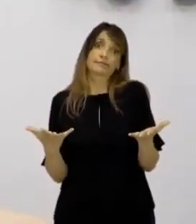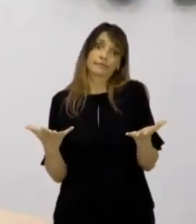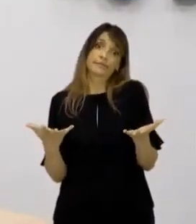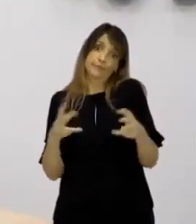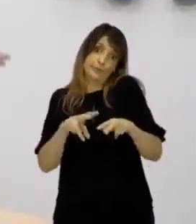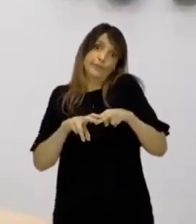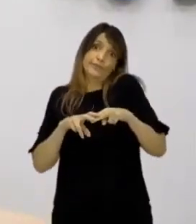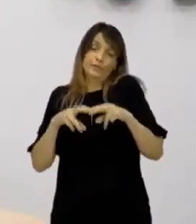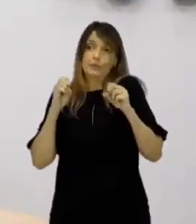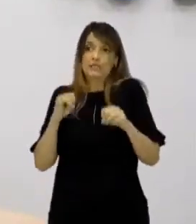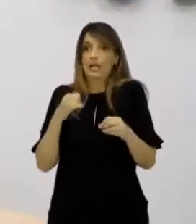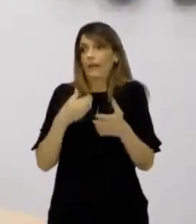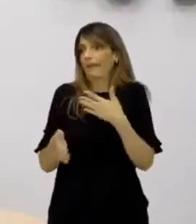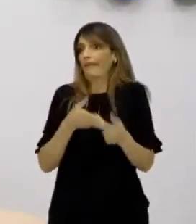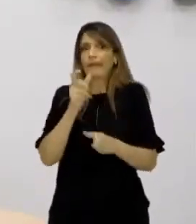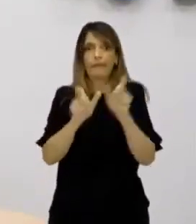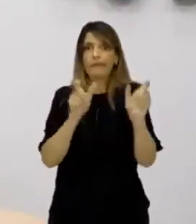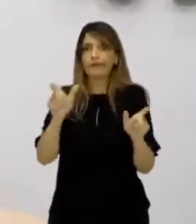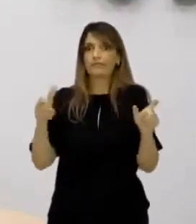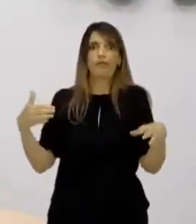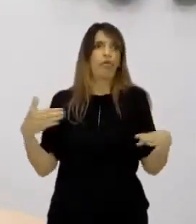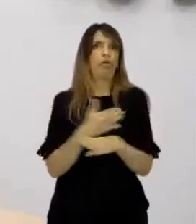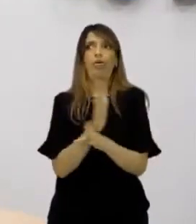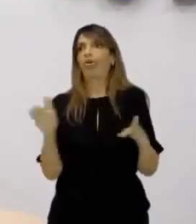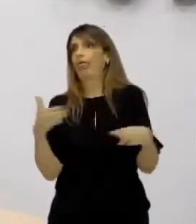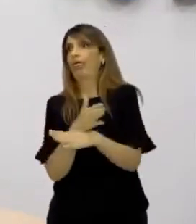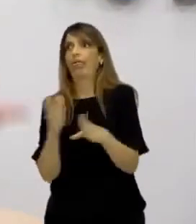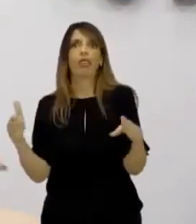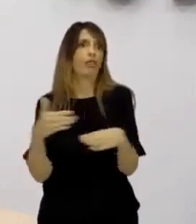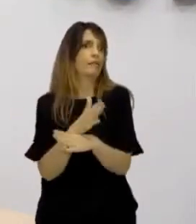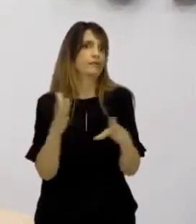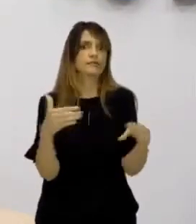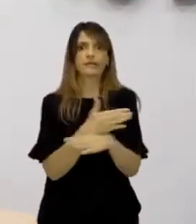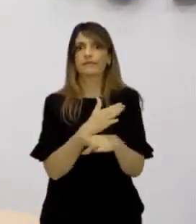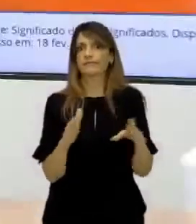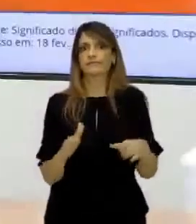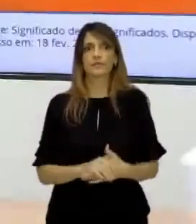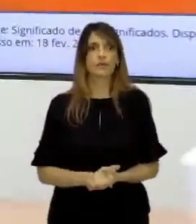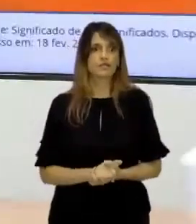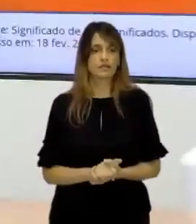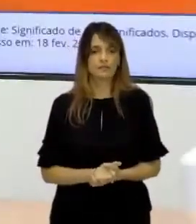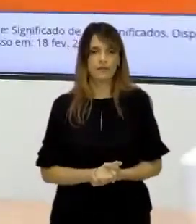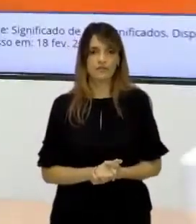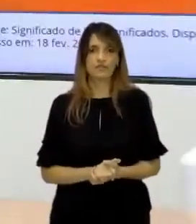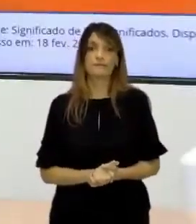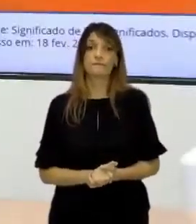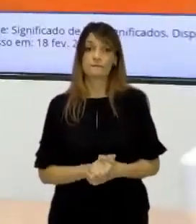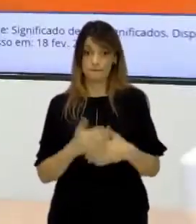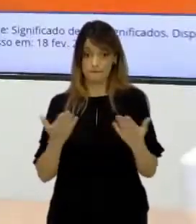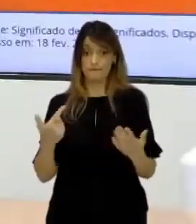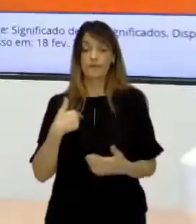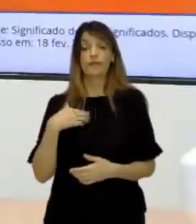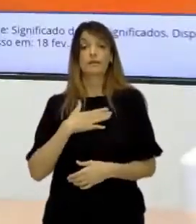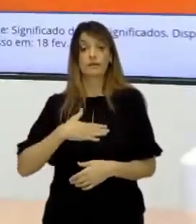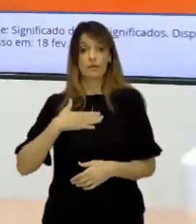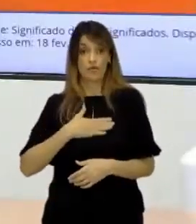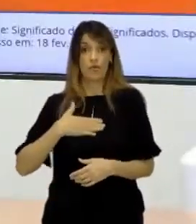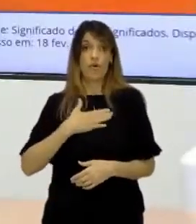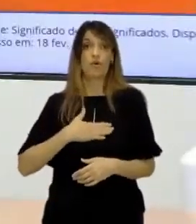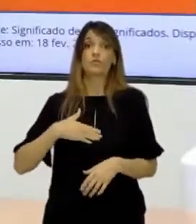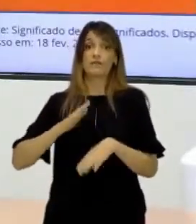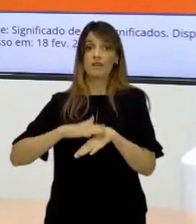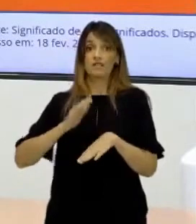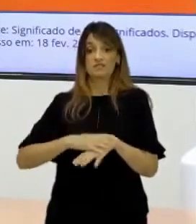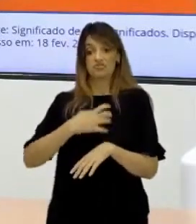maneira irrestrita, quer dizer, sem nenhum controle, a gente ia viver num caos. Até porque aquilo que eu gosto e aquilo que eu quero fazer da